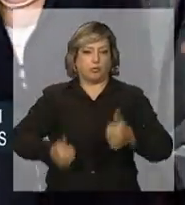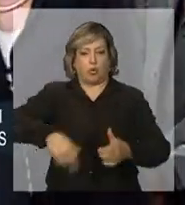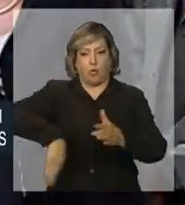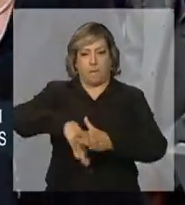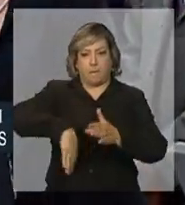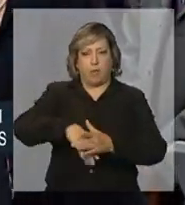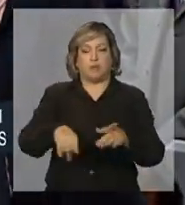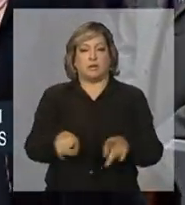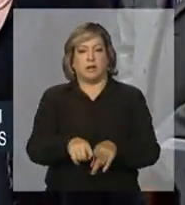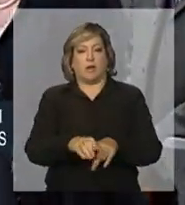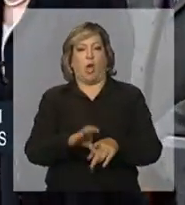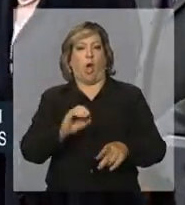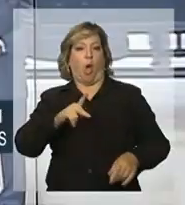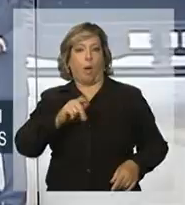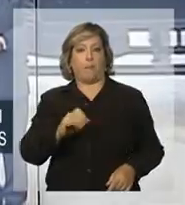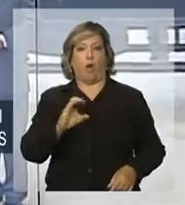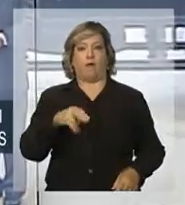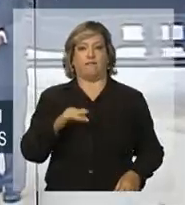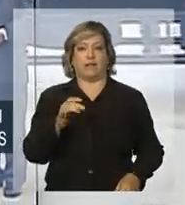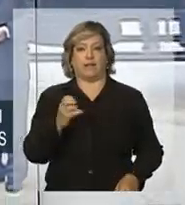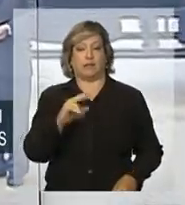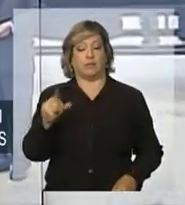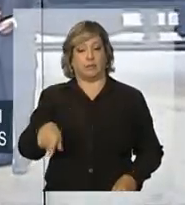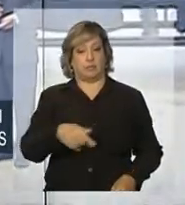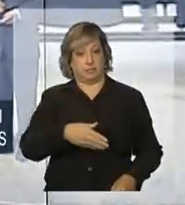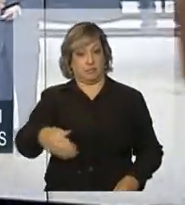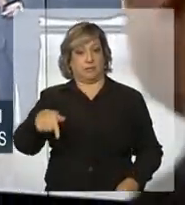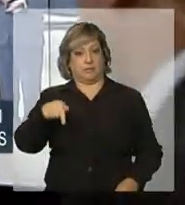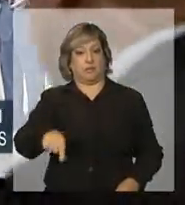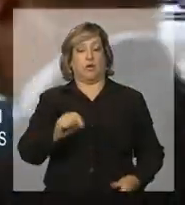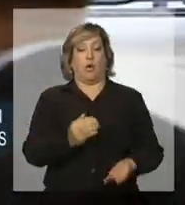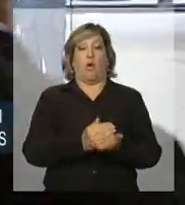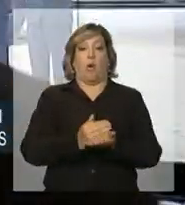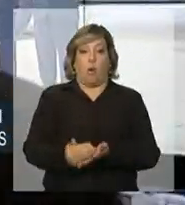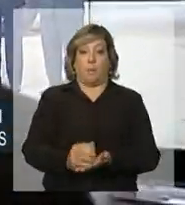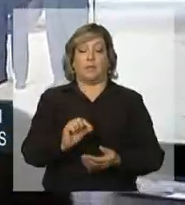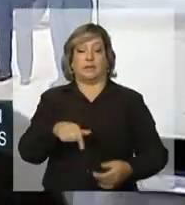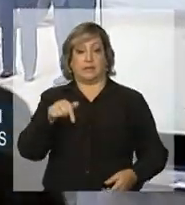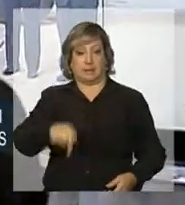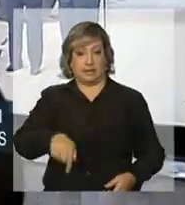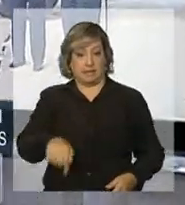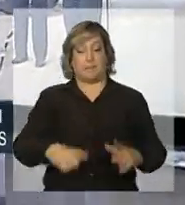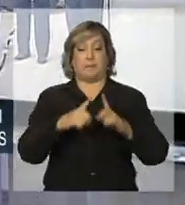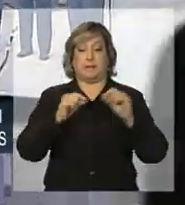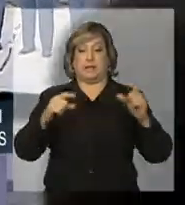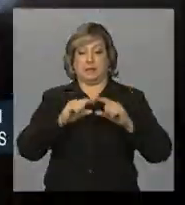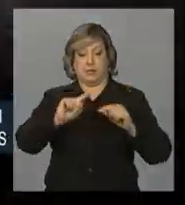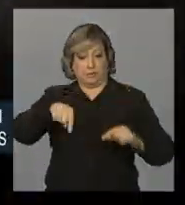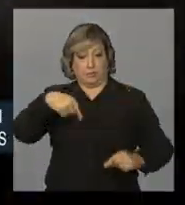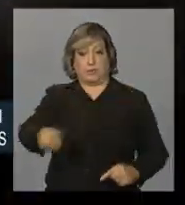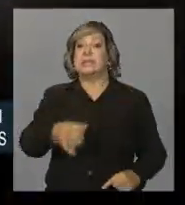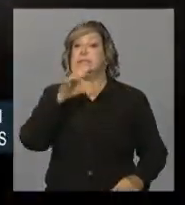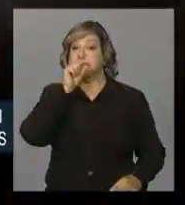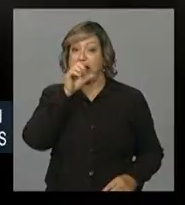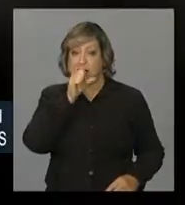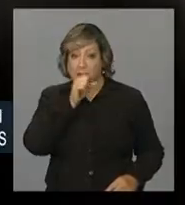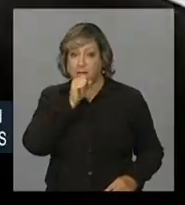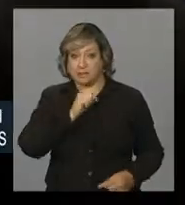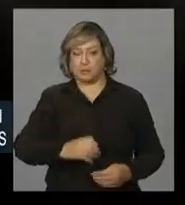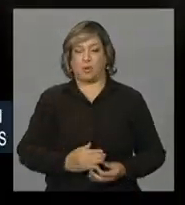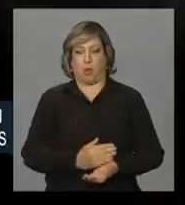das Confederações, que será, no caso da Copa das Confederações, será aberta aqui em Brasília no próximo